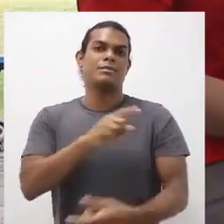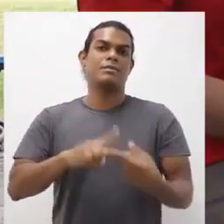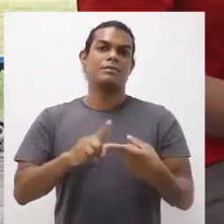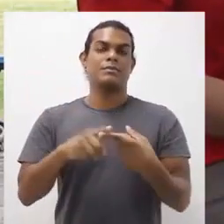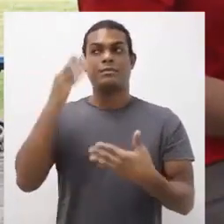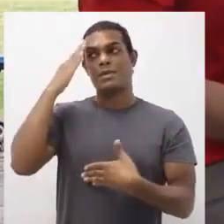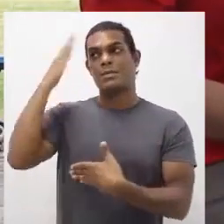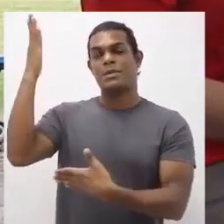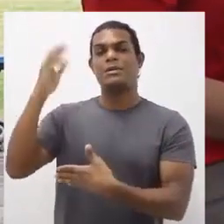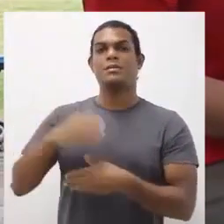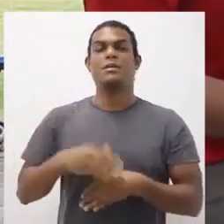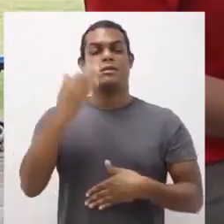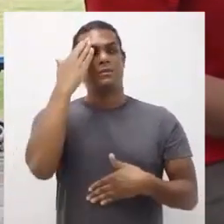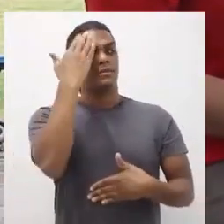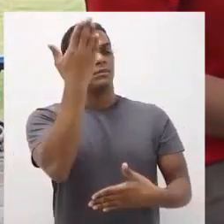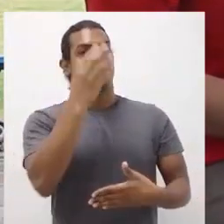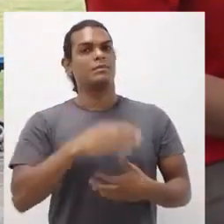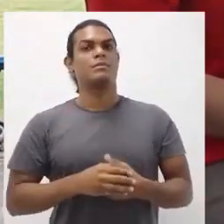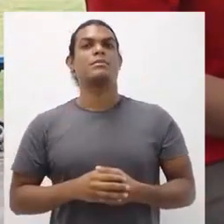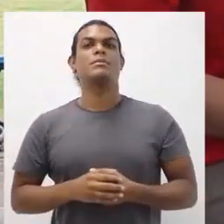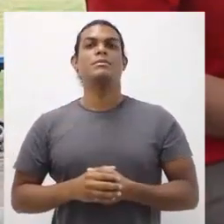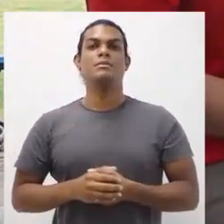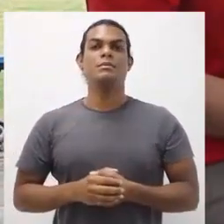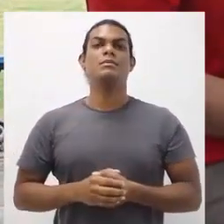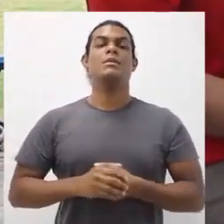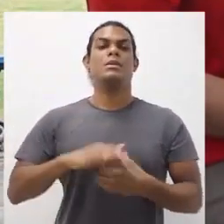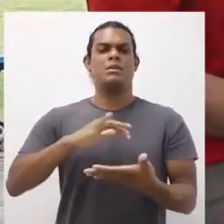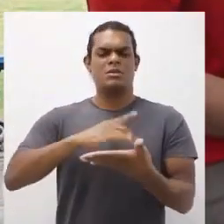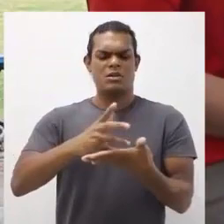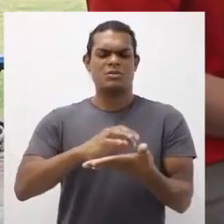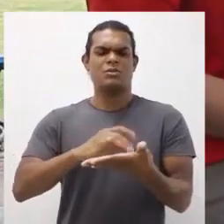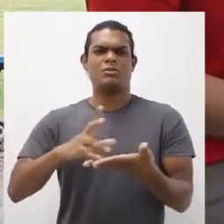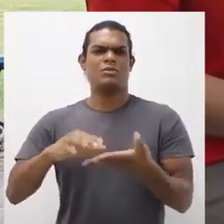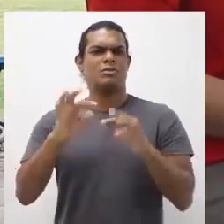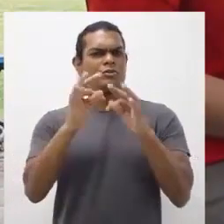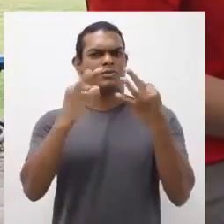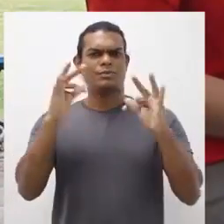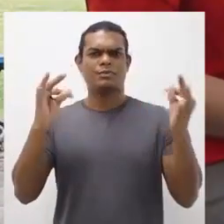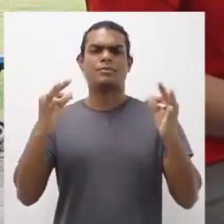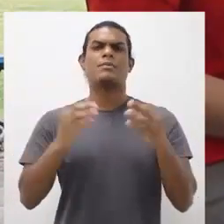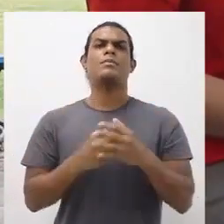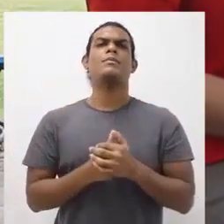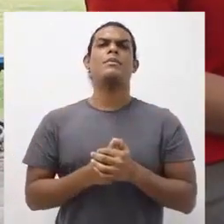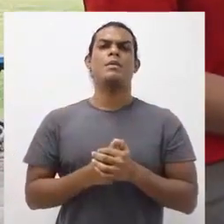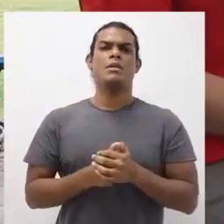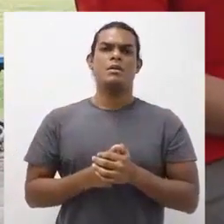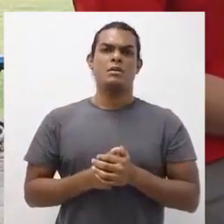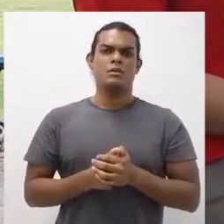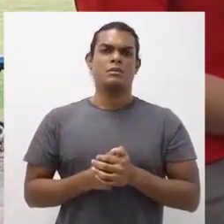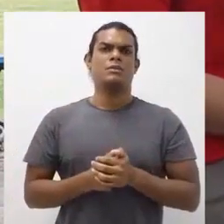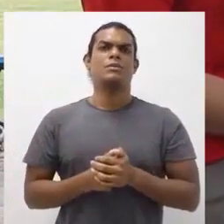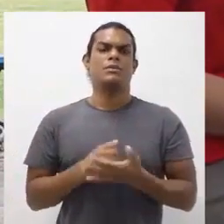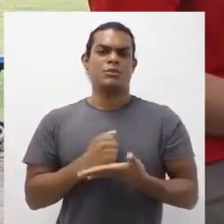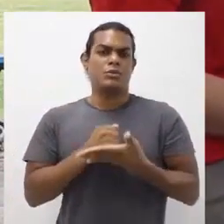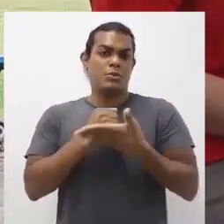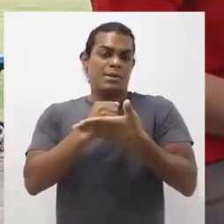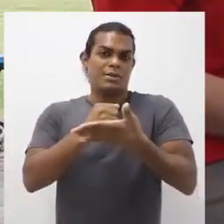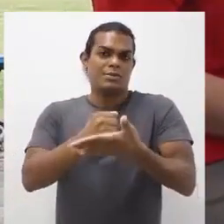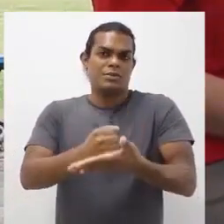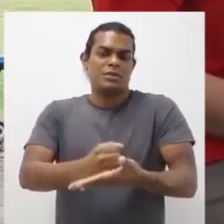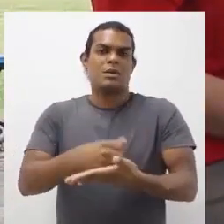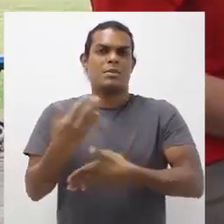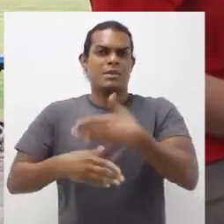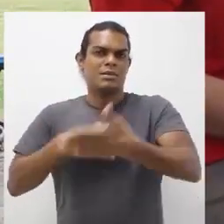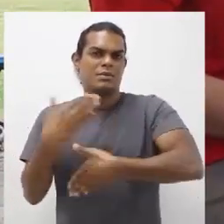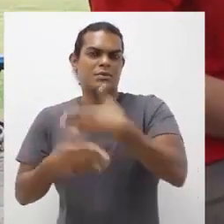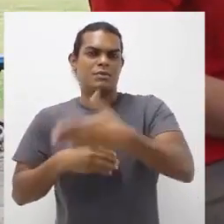Obrigada, professora. Obrigada. E assim, os dispositivos móveis estão aí para colaborar, para se enriquecer o